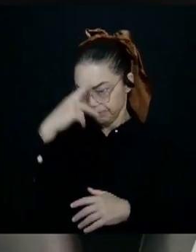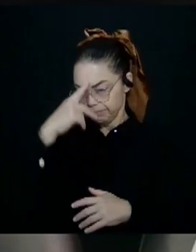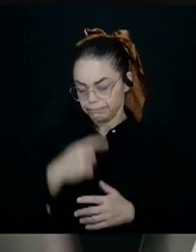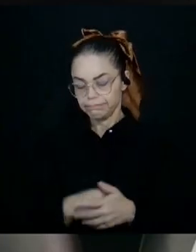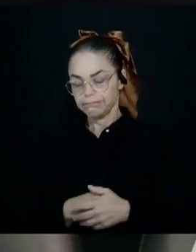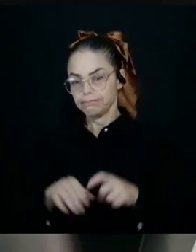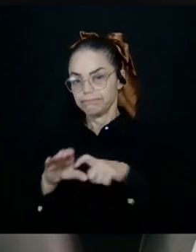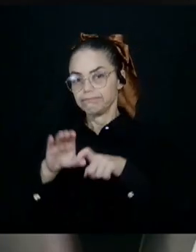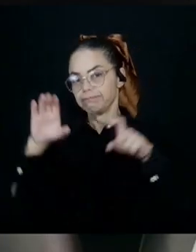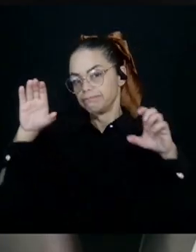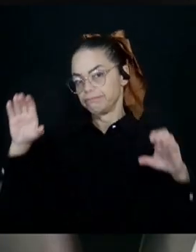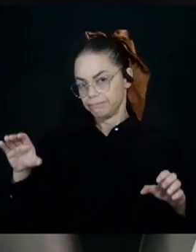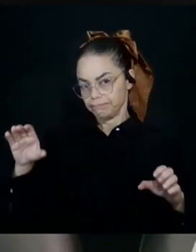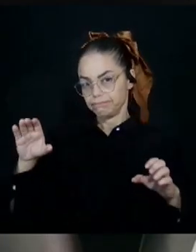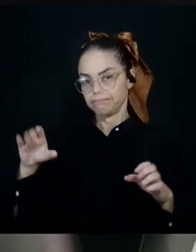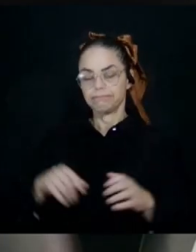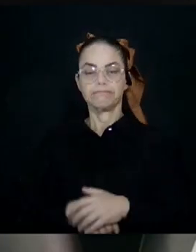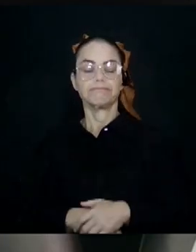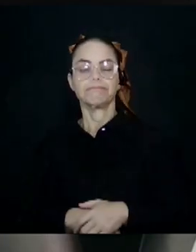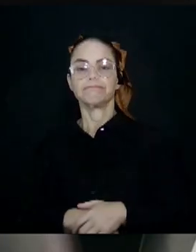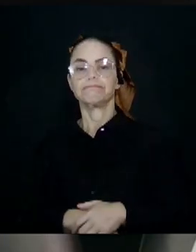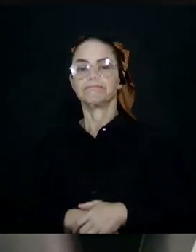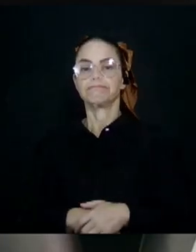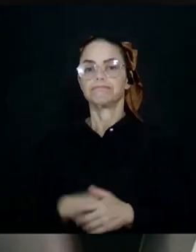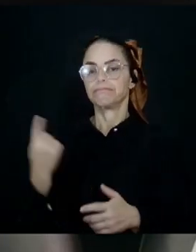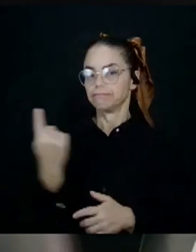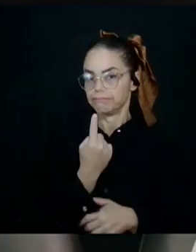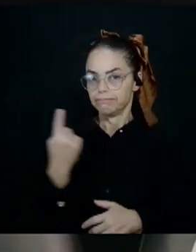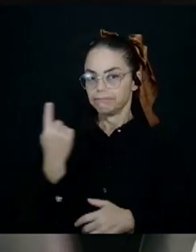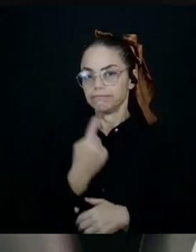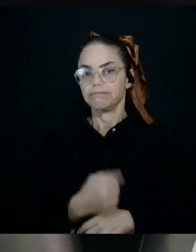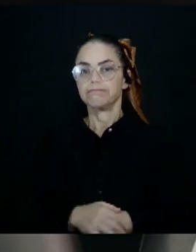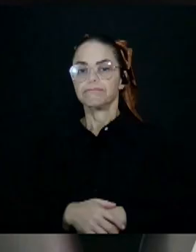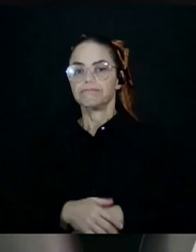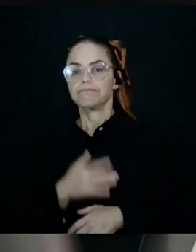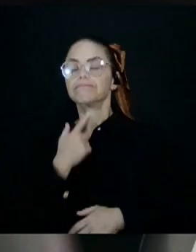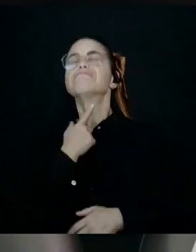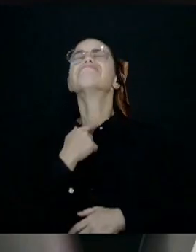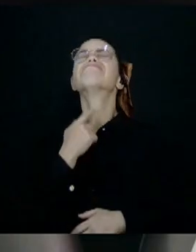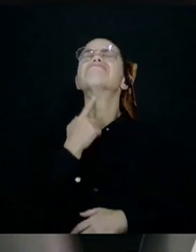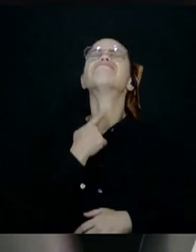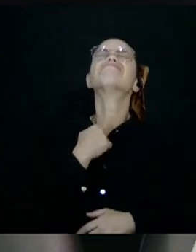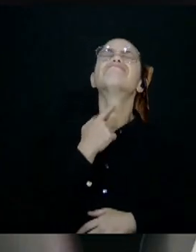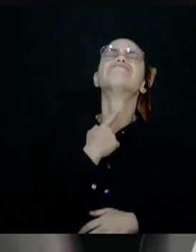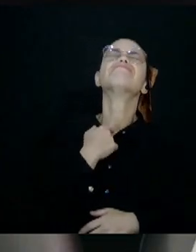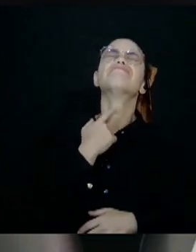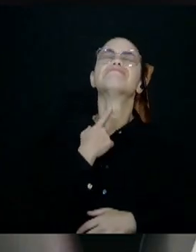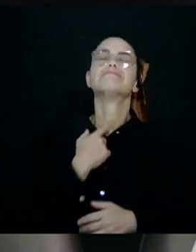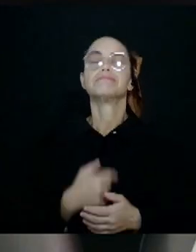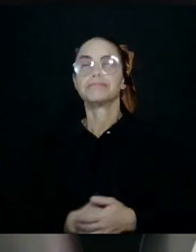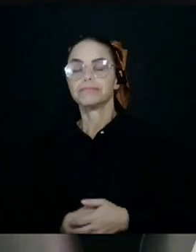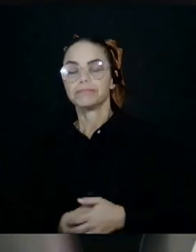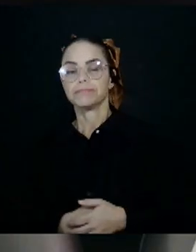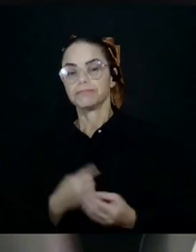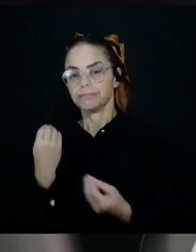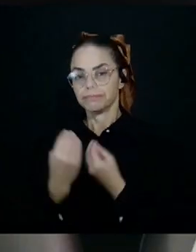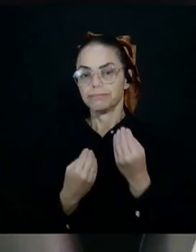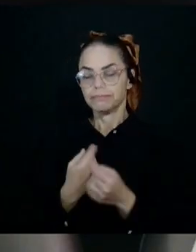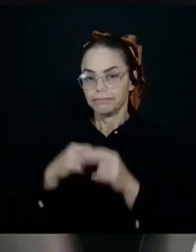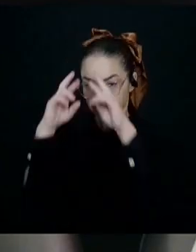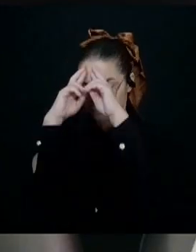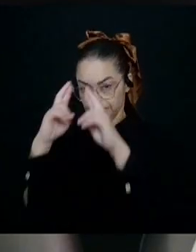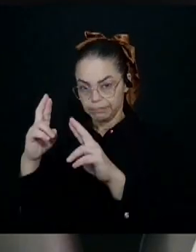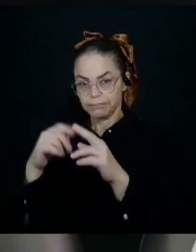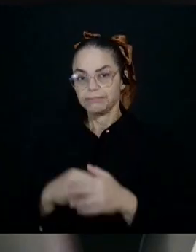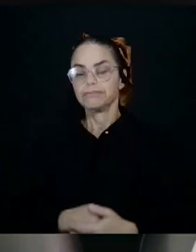não é fazer tudo sozinha, né? Sim. Autonomia é fazer o que eu desejo né, com a forma respeitosa e sabendo